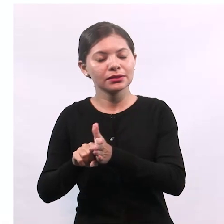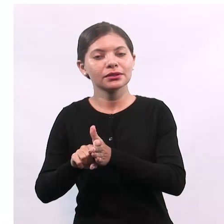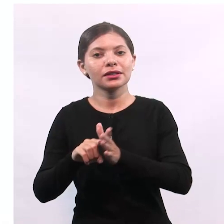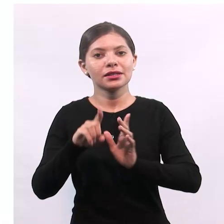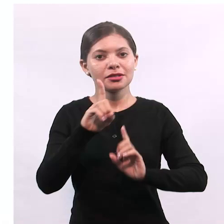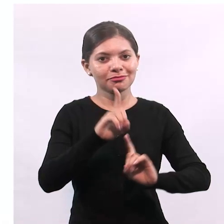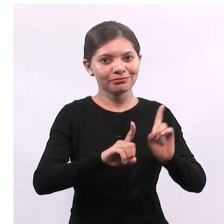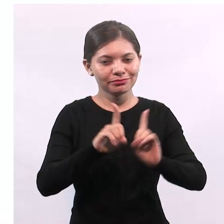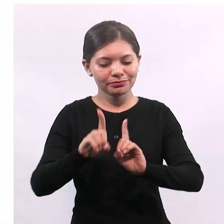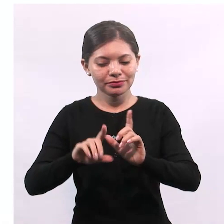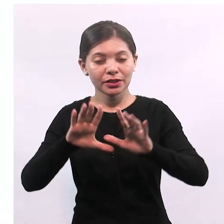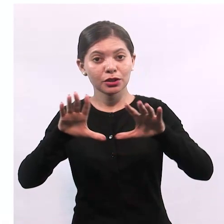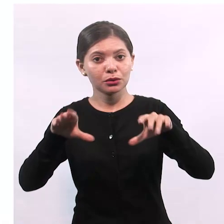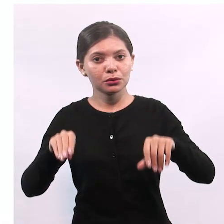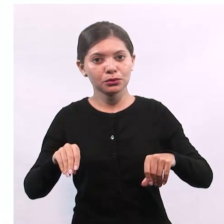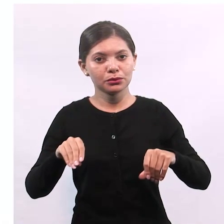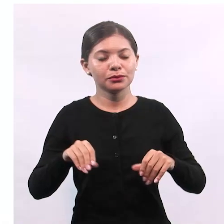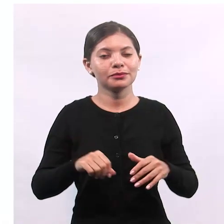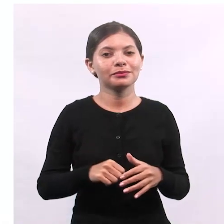todos